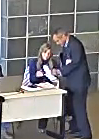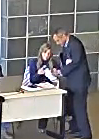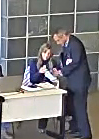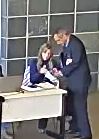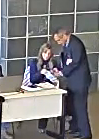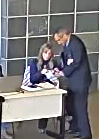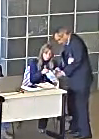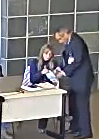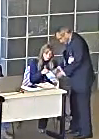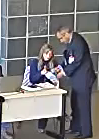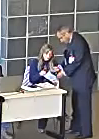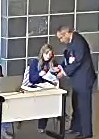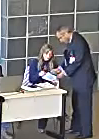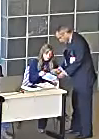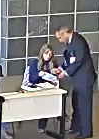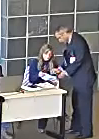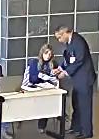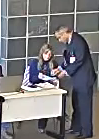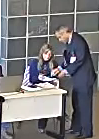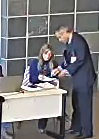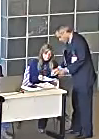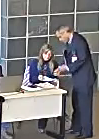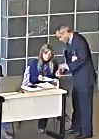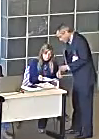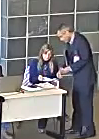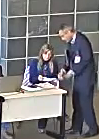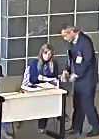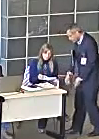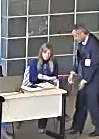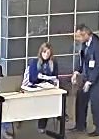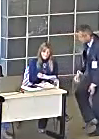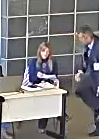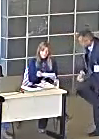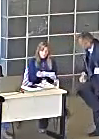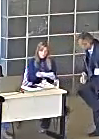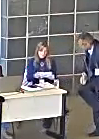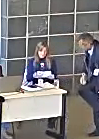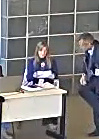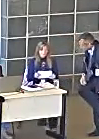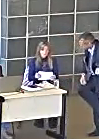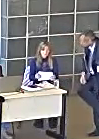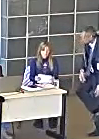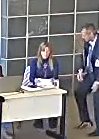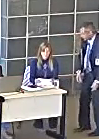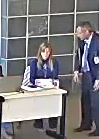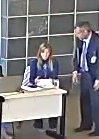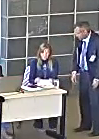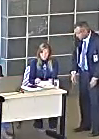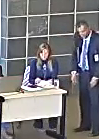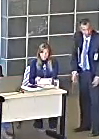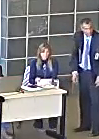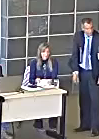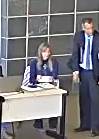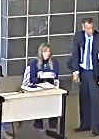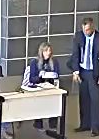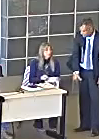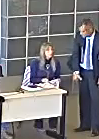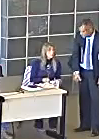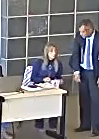né regional eh de de trabalhadores com deficiência da Cut nosso repúdio